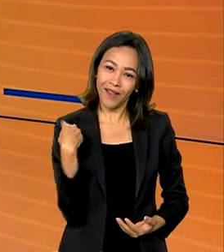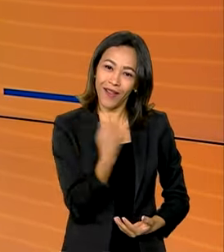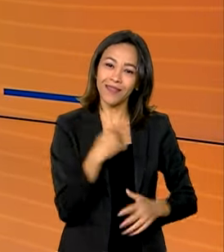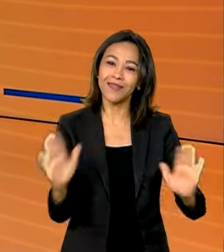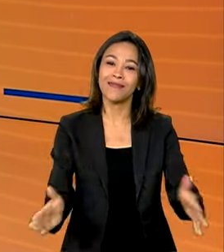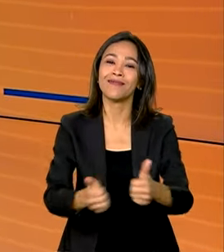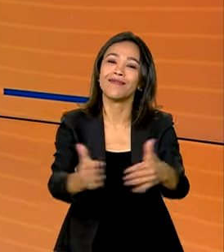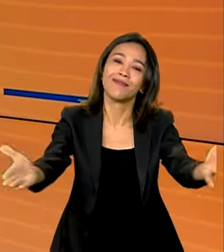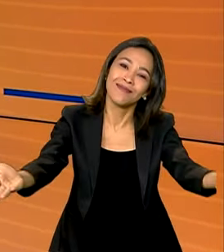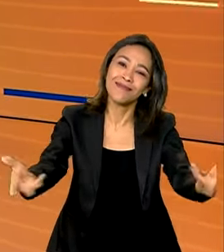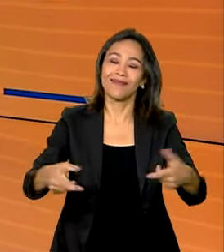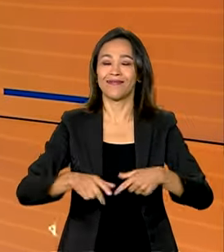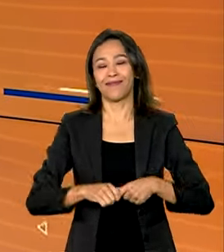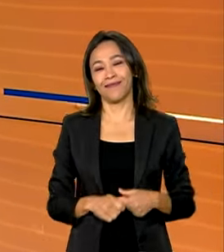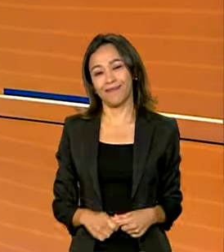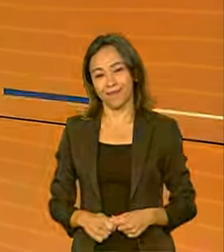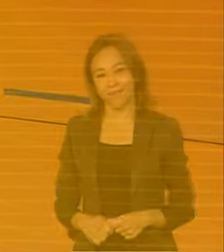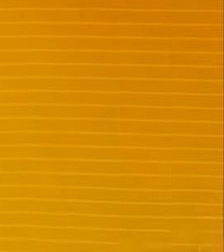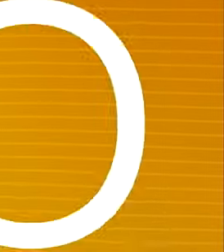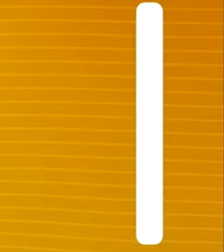Brasil em Dia começa agora.